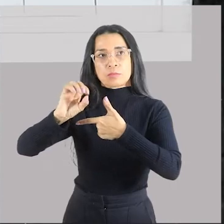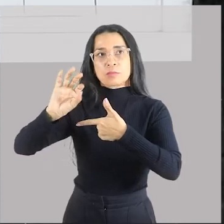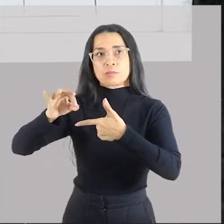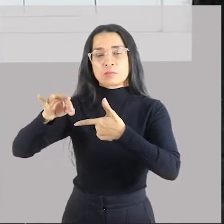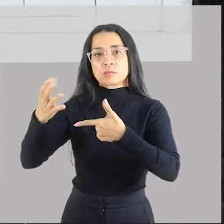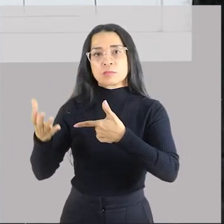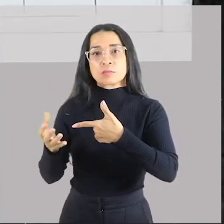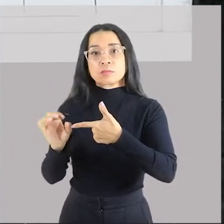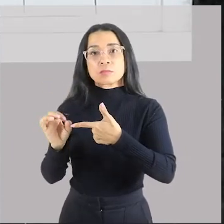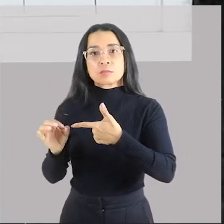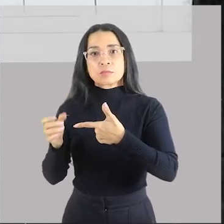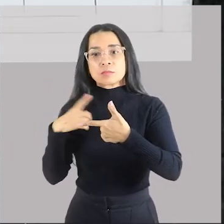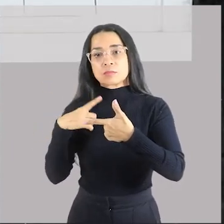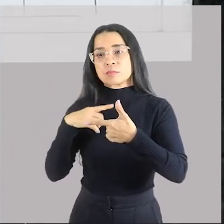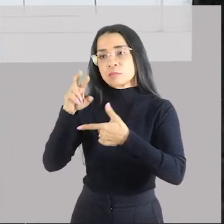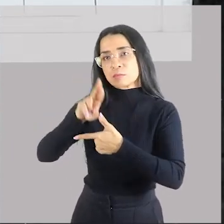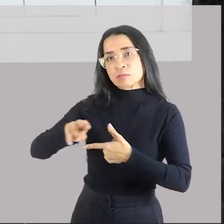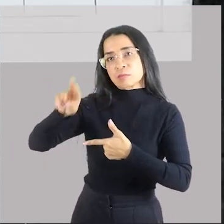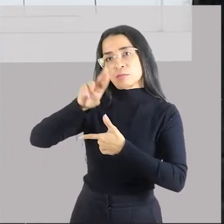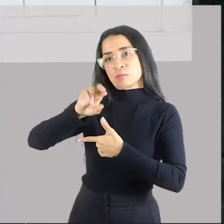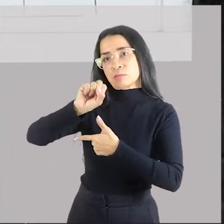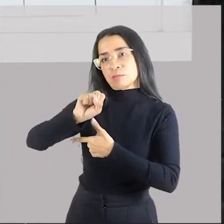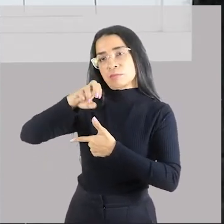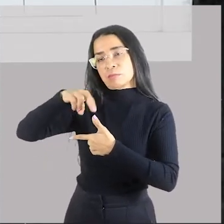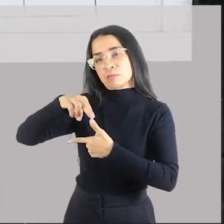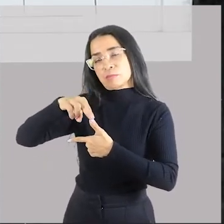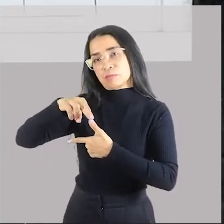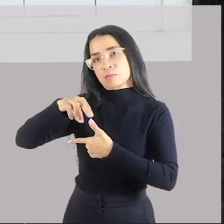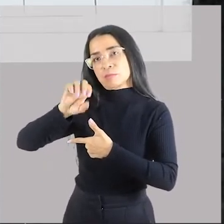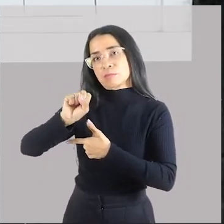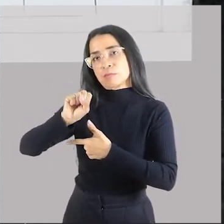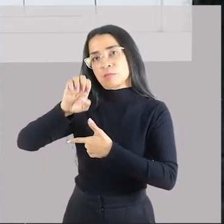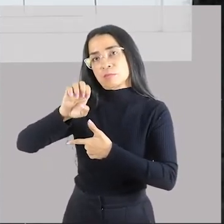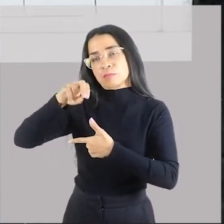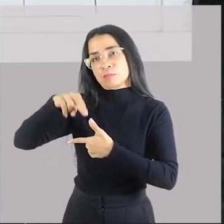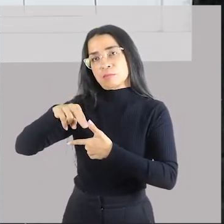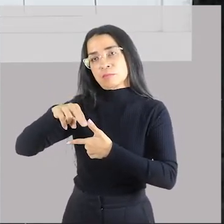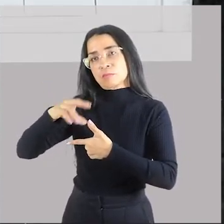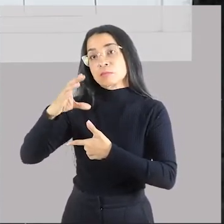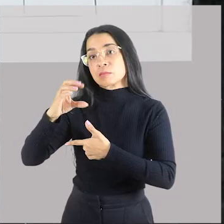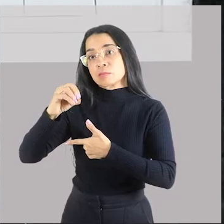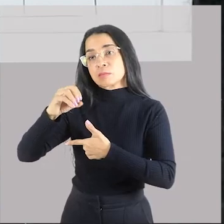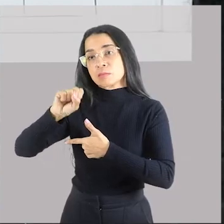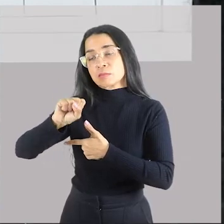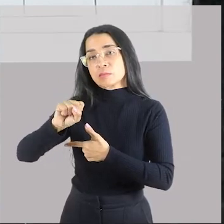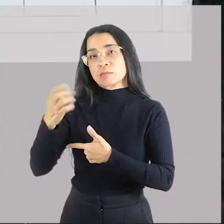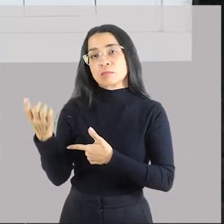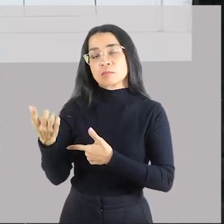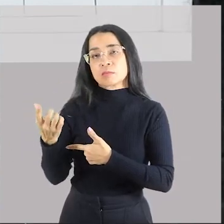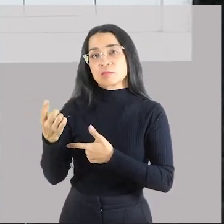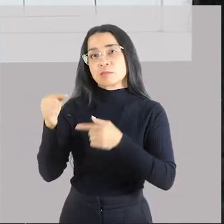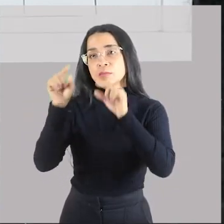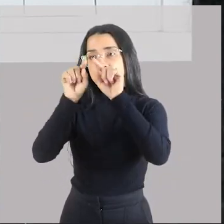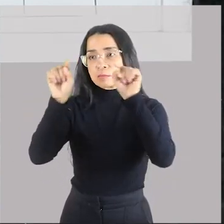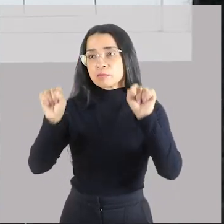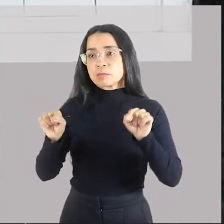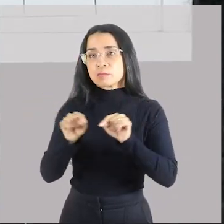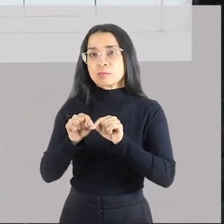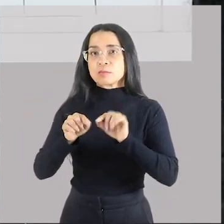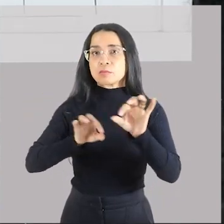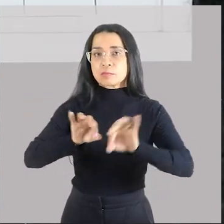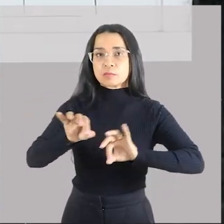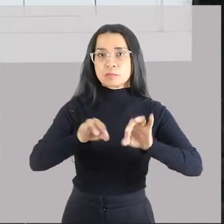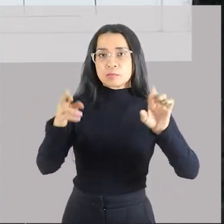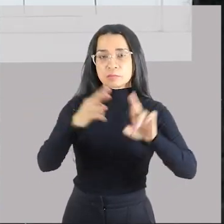Certinho? Então, vamos aplicar seno e cosseno novamente para, no quadrado, estabelecer a relação